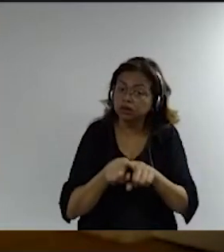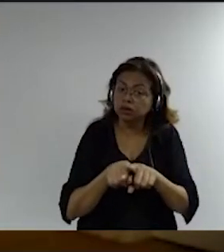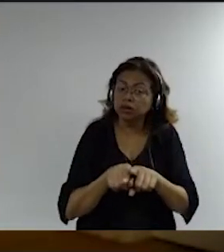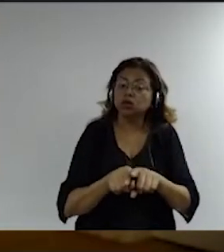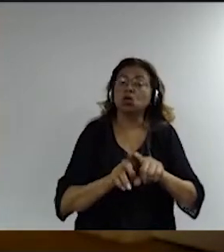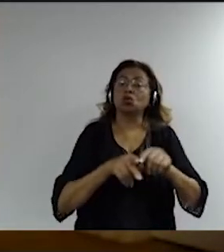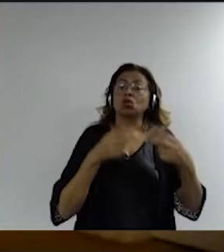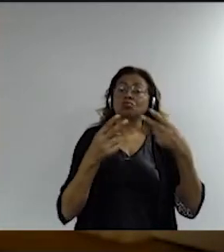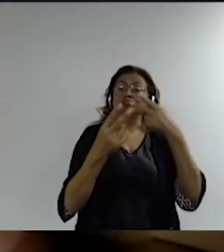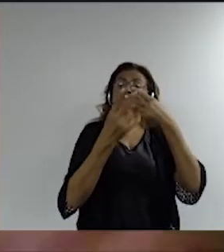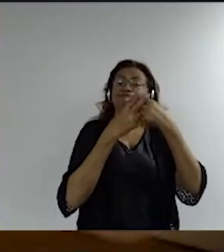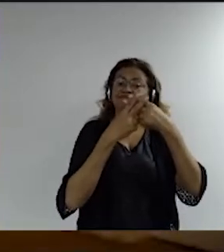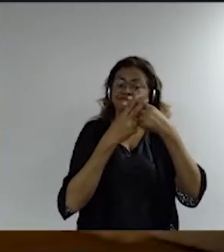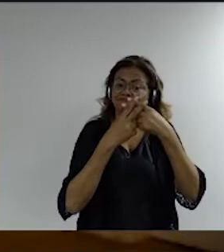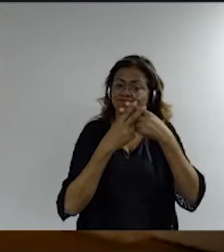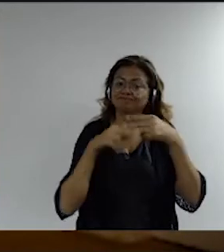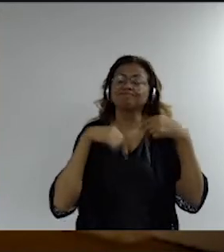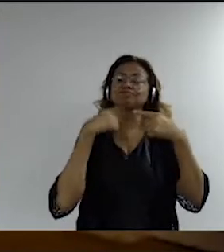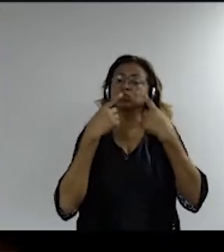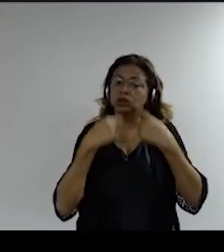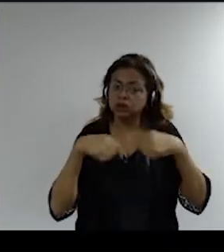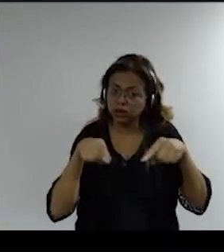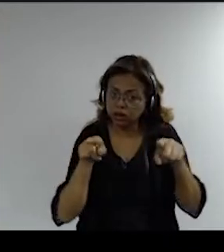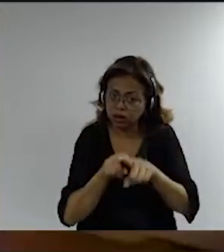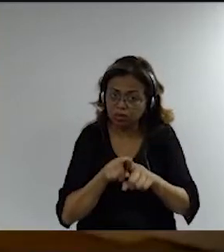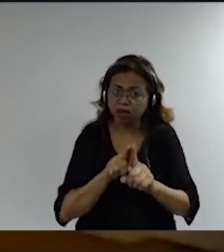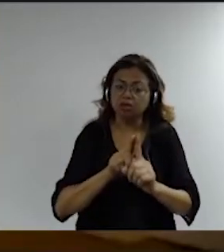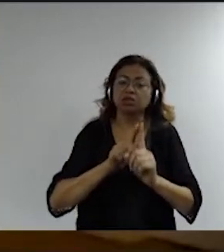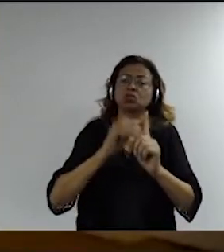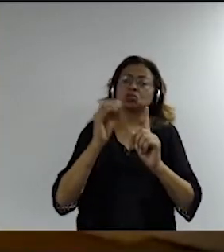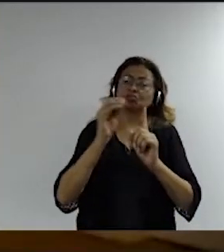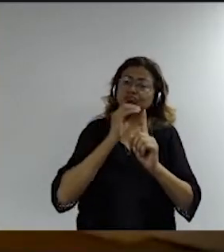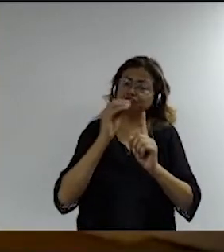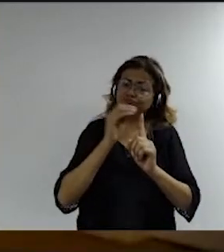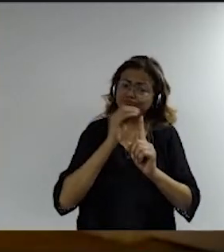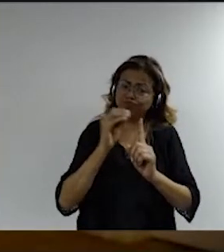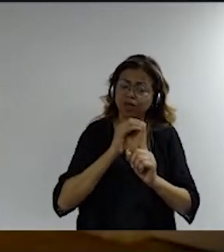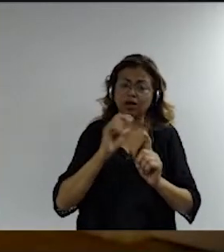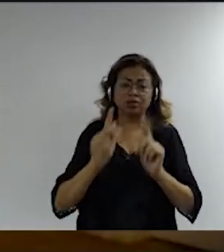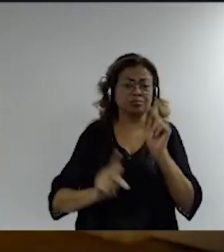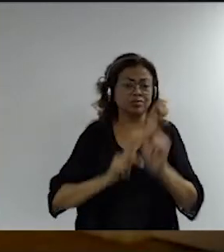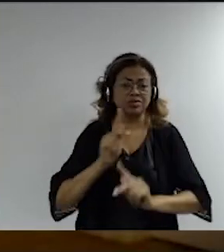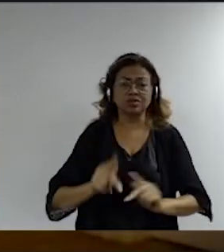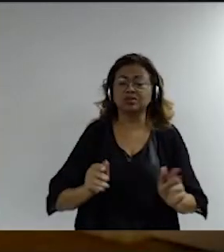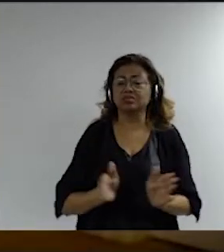brasileiros, eu vou chegar nos mais necessitados da assistência jurídica,